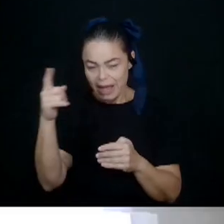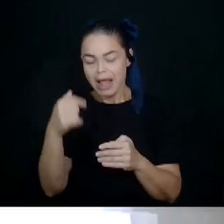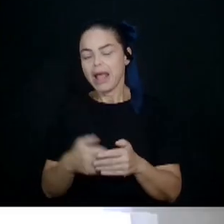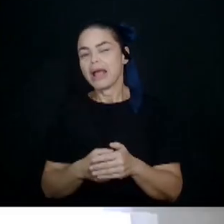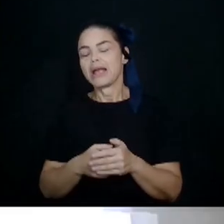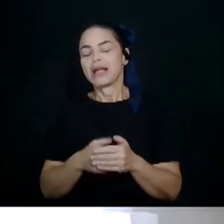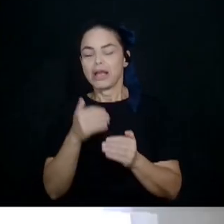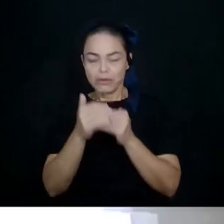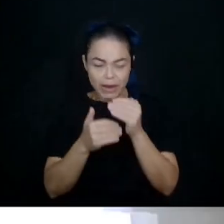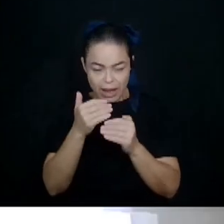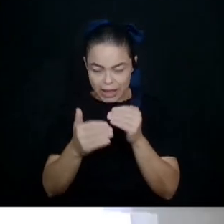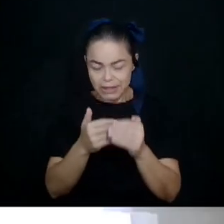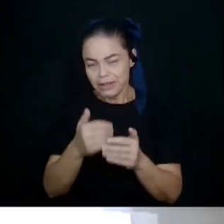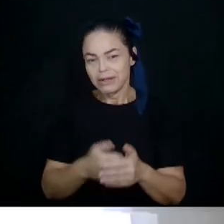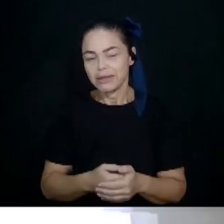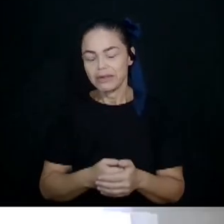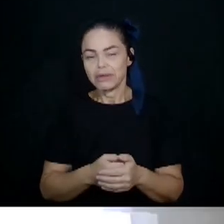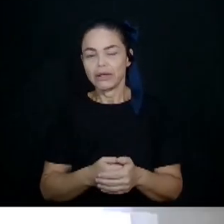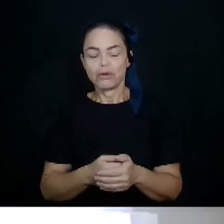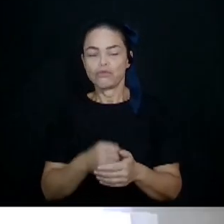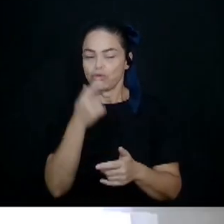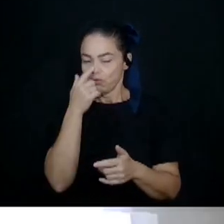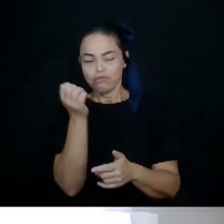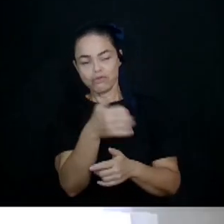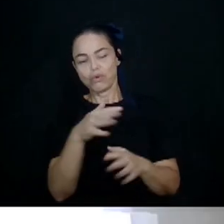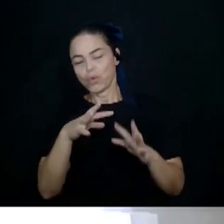ele se desfaça de tudo, né?